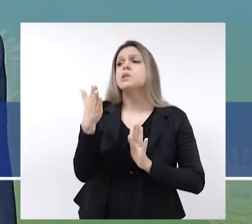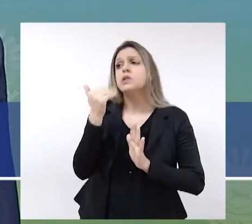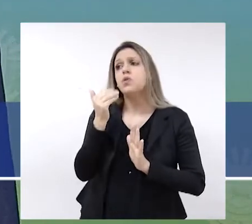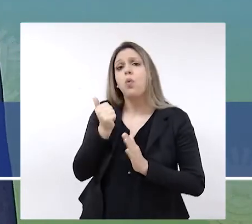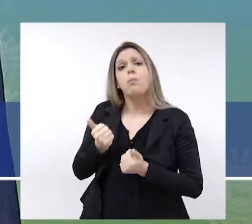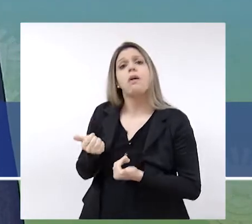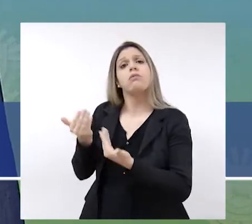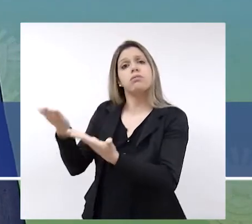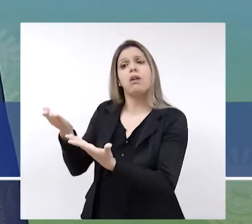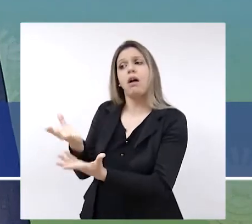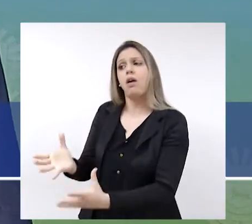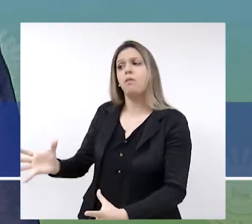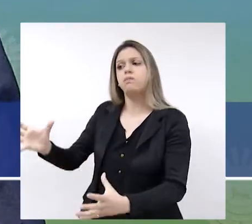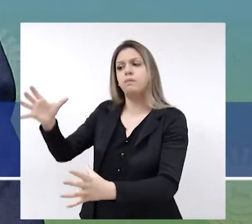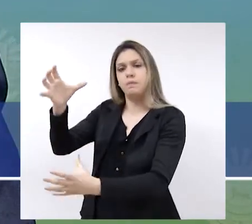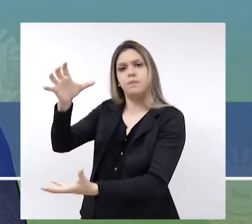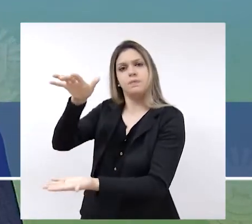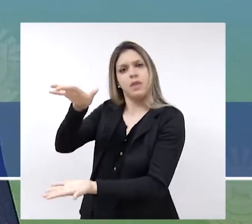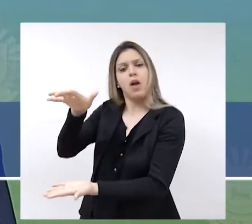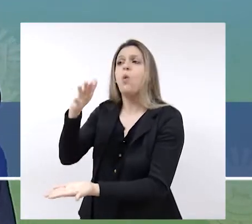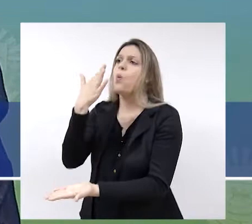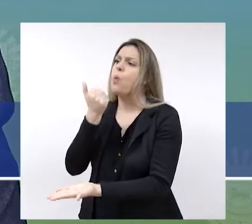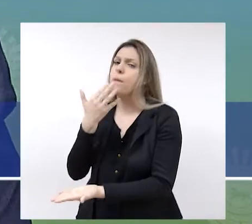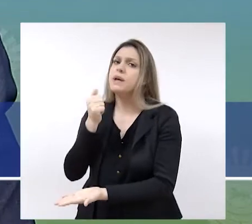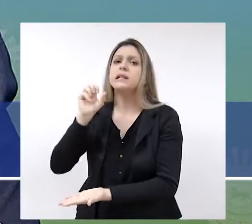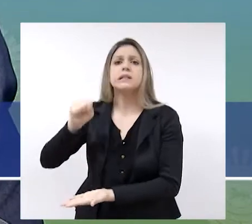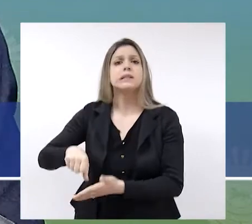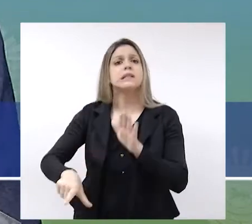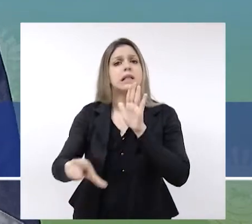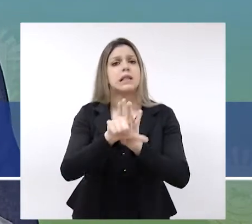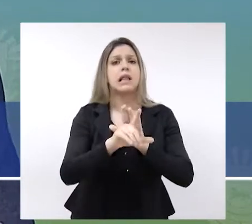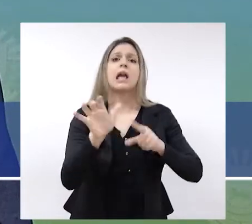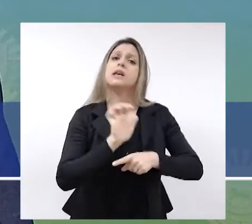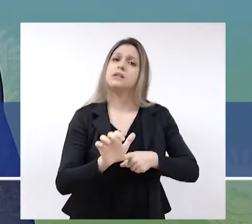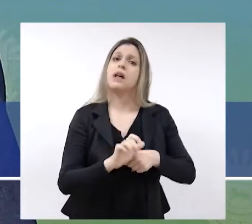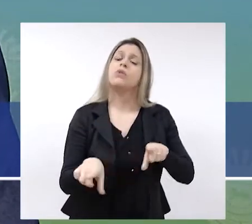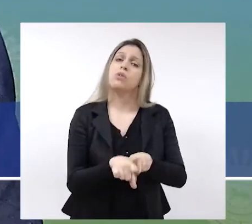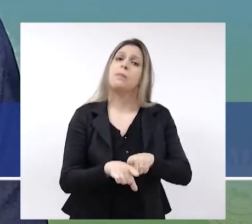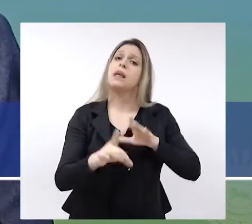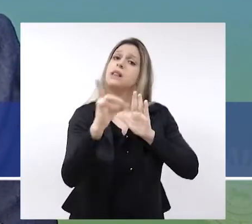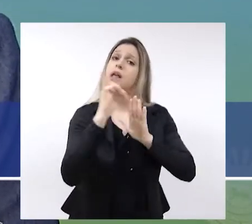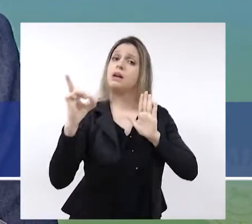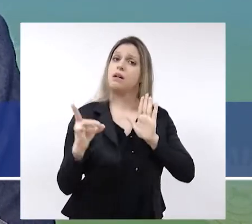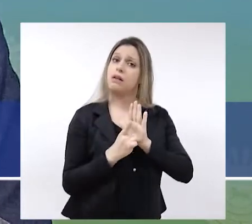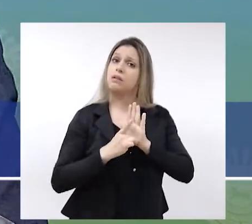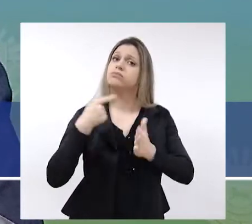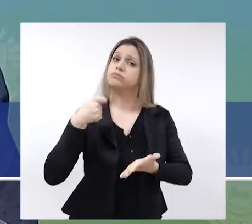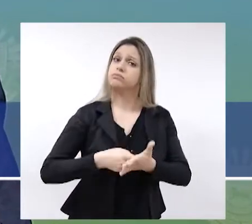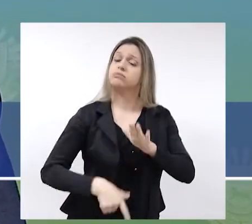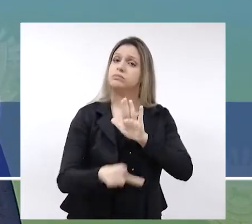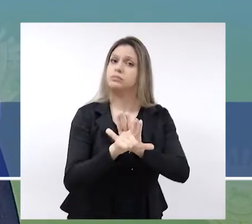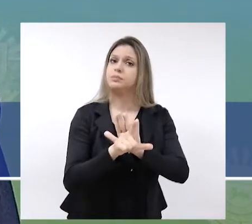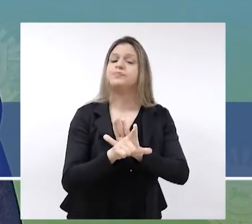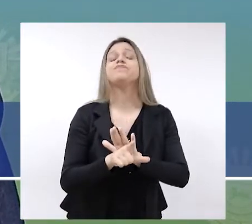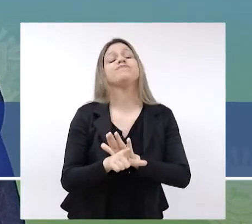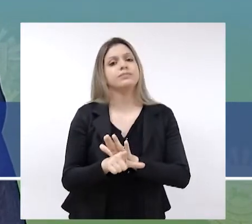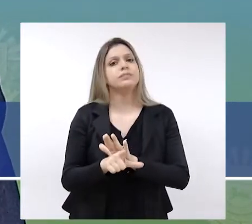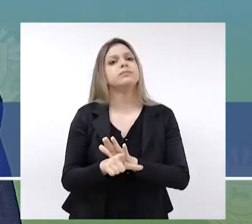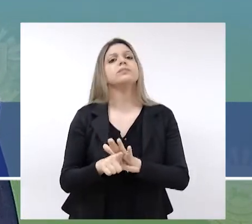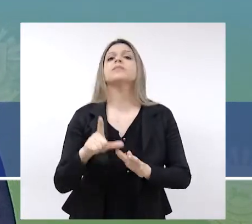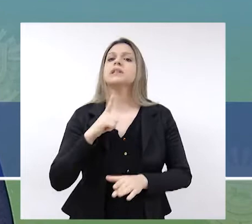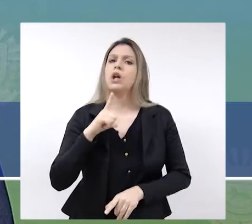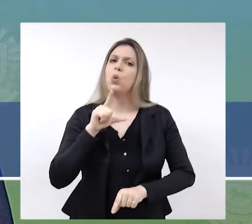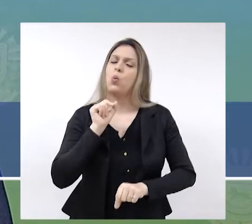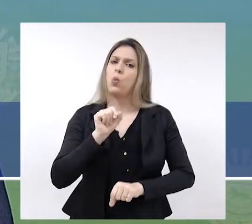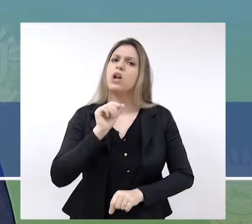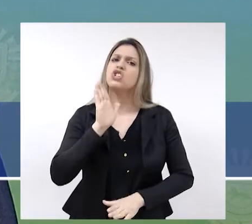mora por meio de cesta básica. É o que diz uma lei estadual e o que diz o decreto que regulamenta essa lei. Em razão disso,